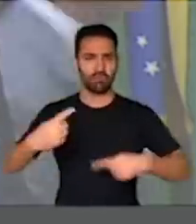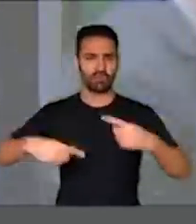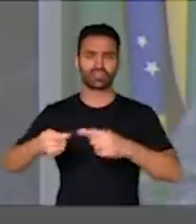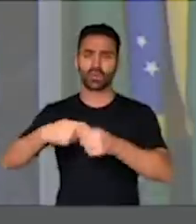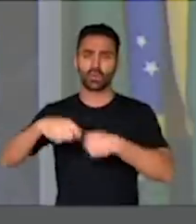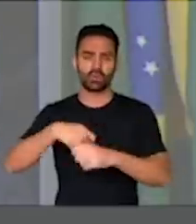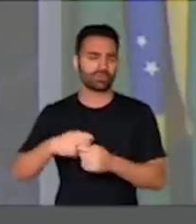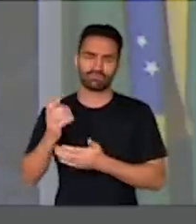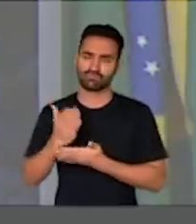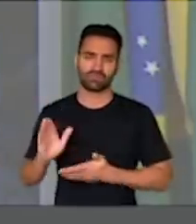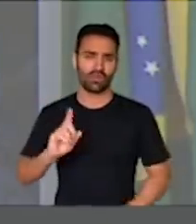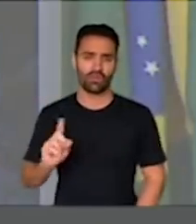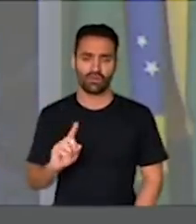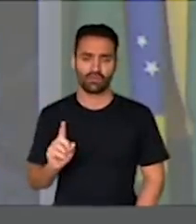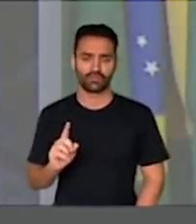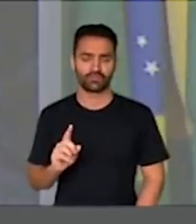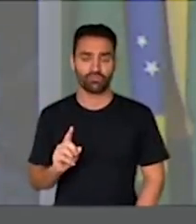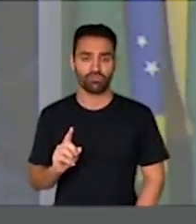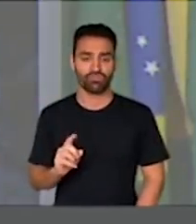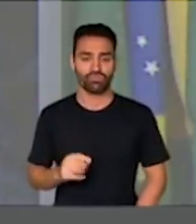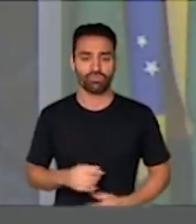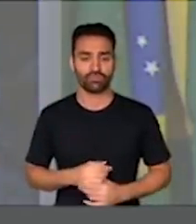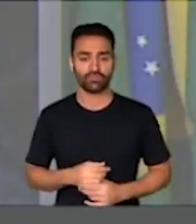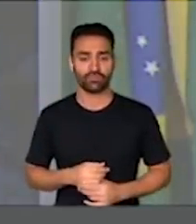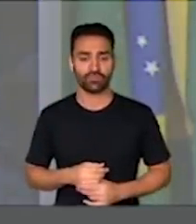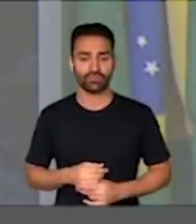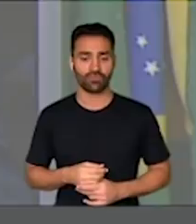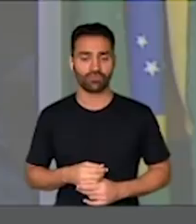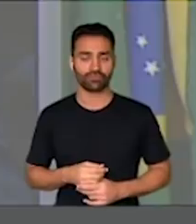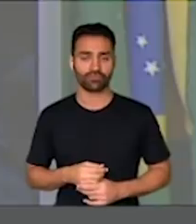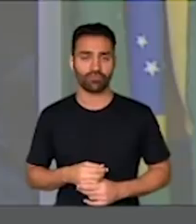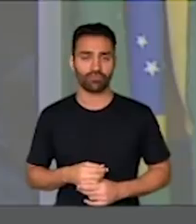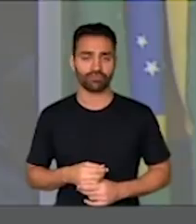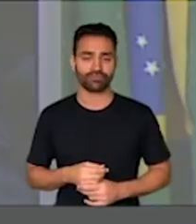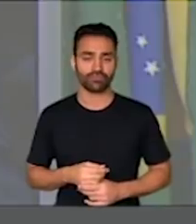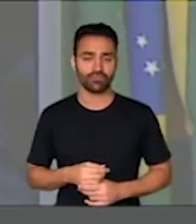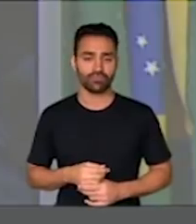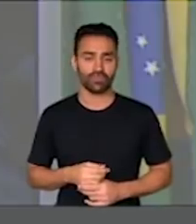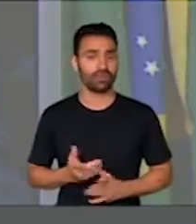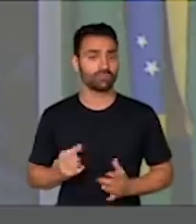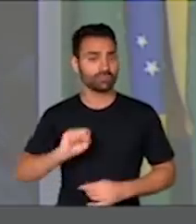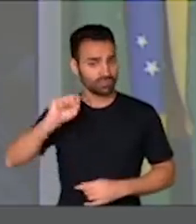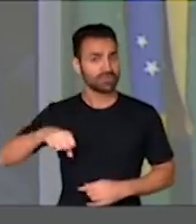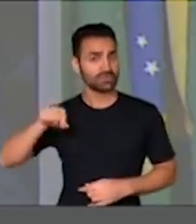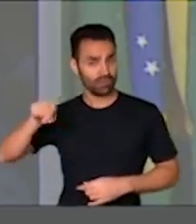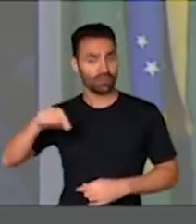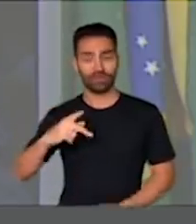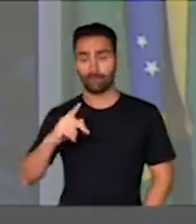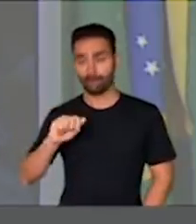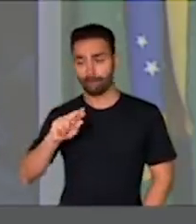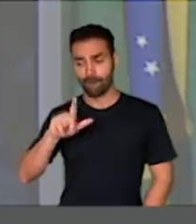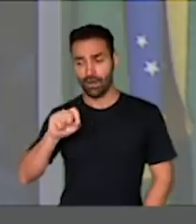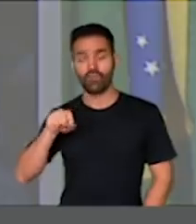não é paulo guedes que deve ditar a política econômica será do nada sim é paulo guedes a